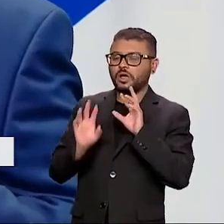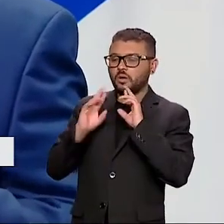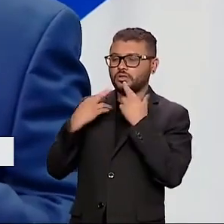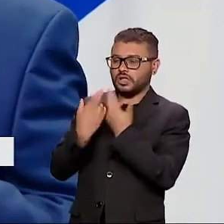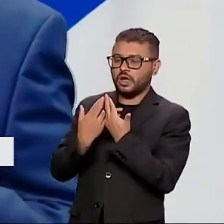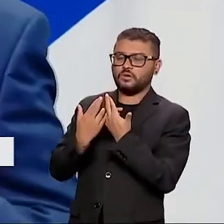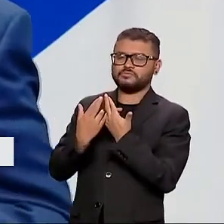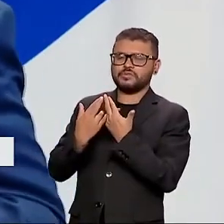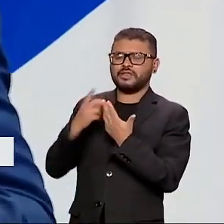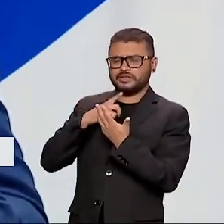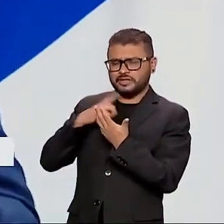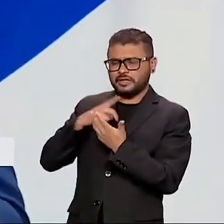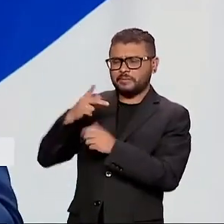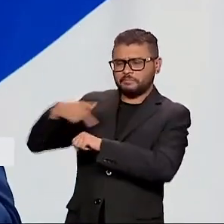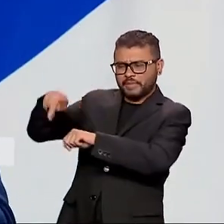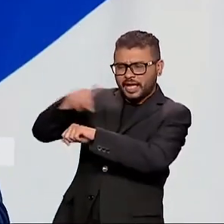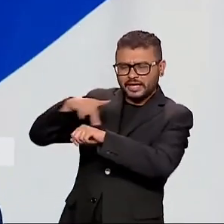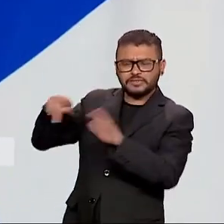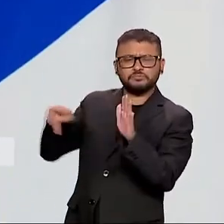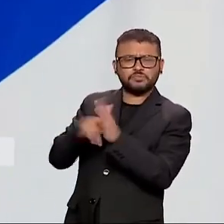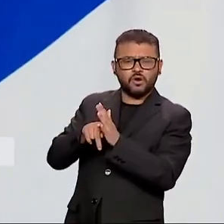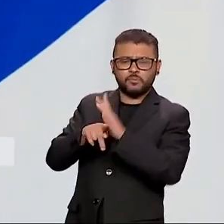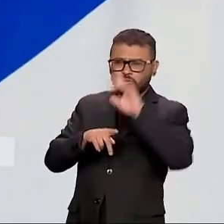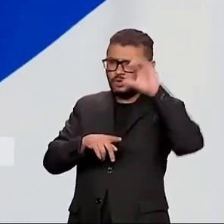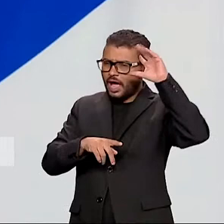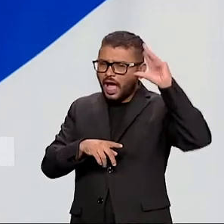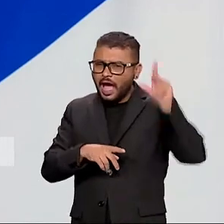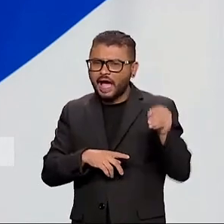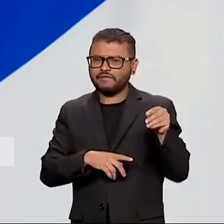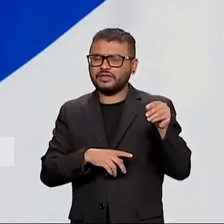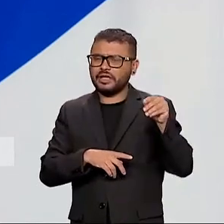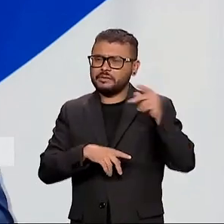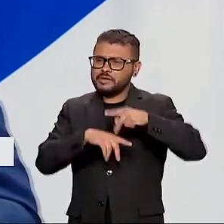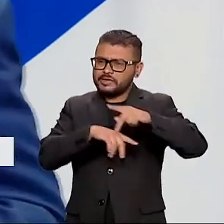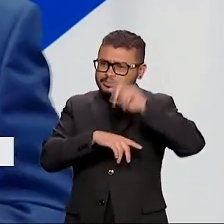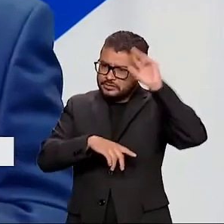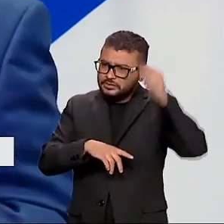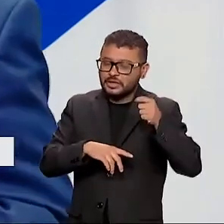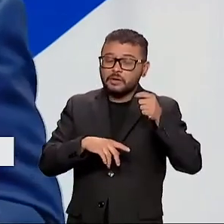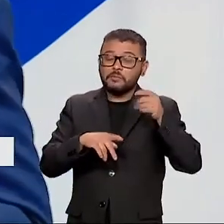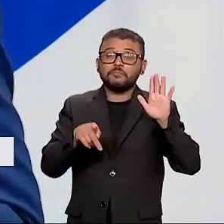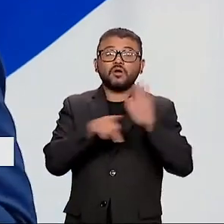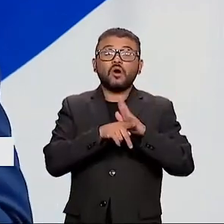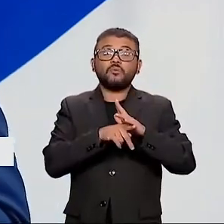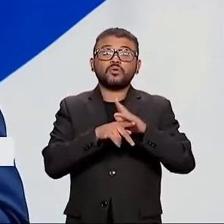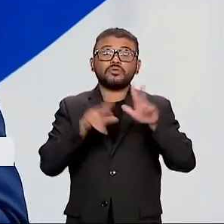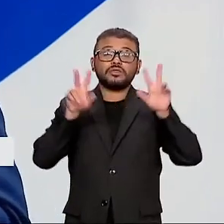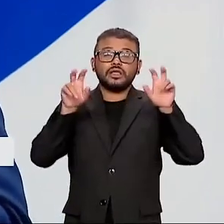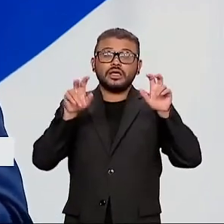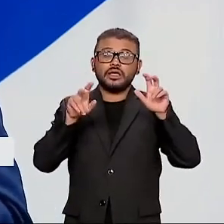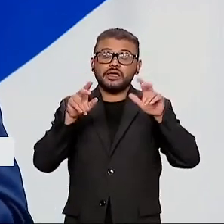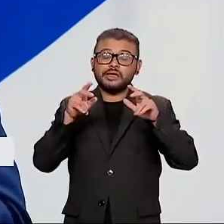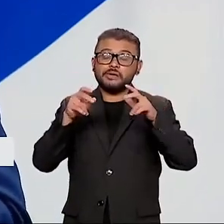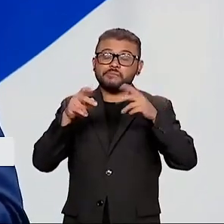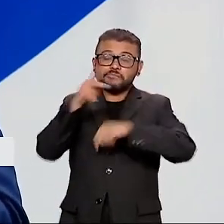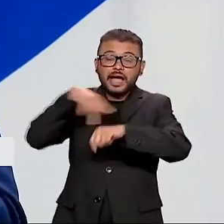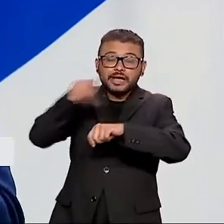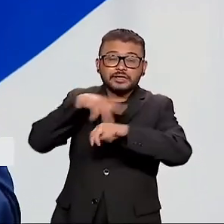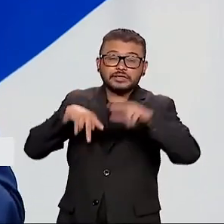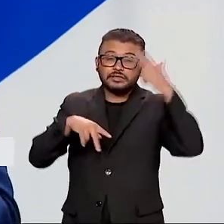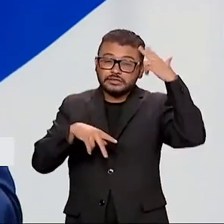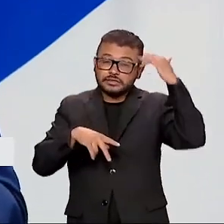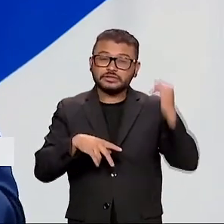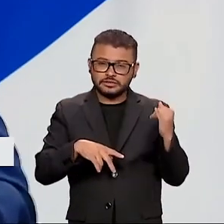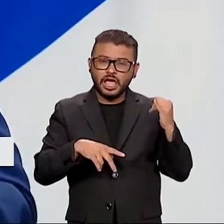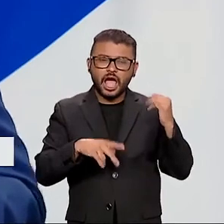tinha muitos países africanos e muitos outros países, a questão do Haiti não entrar é uma